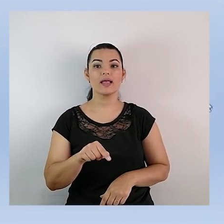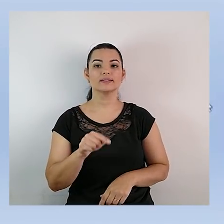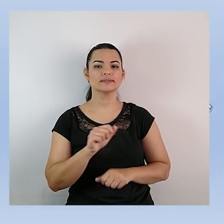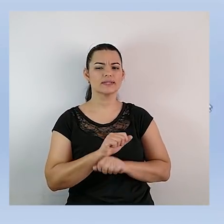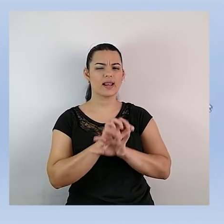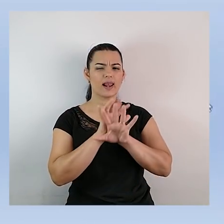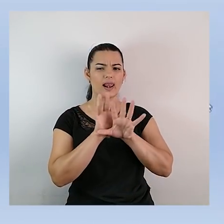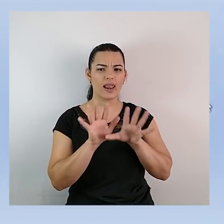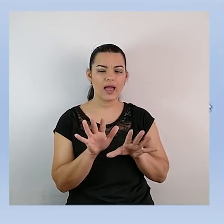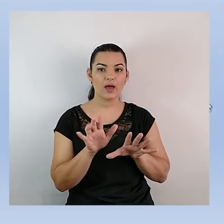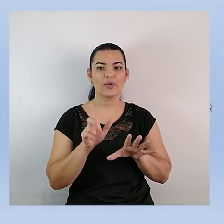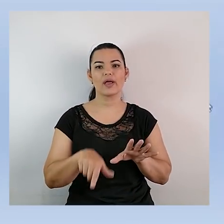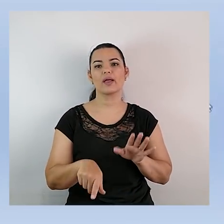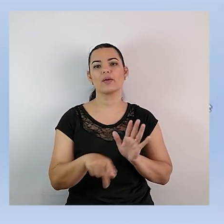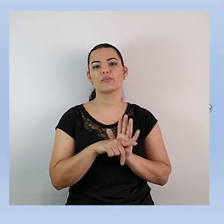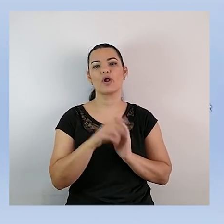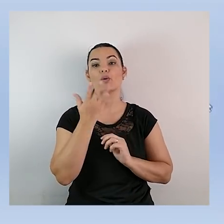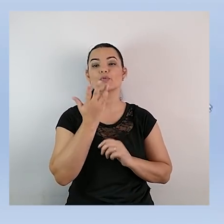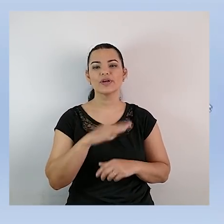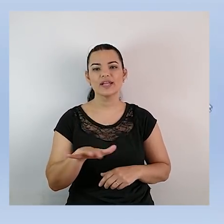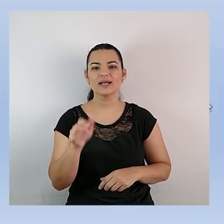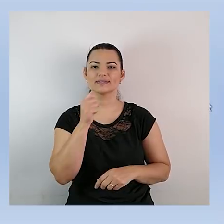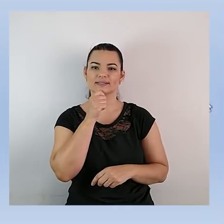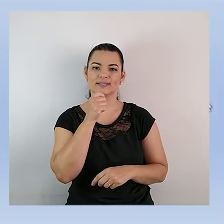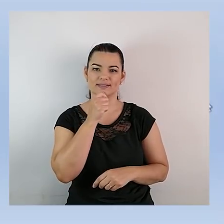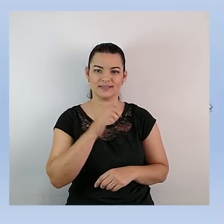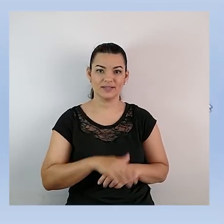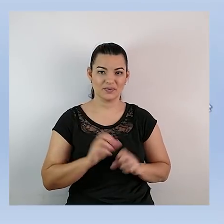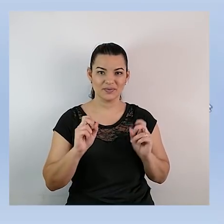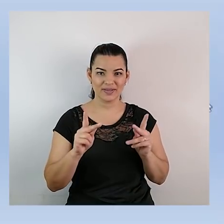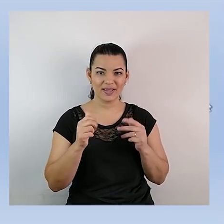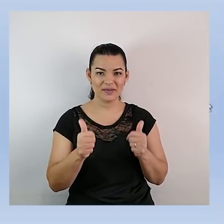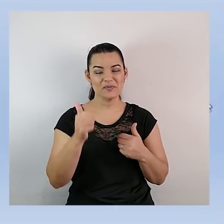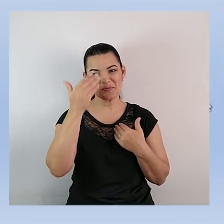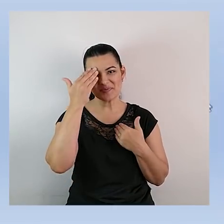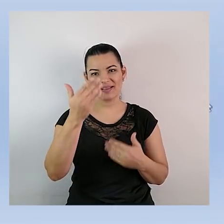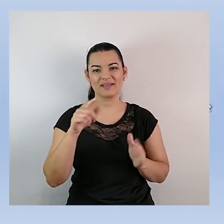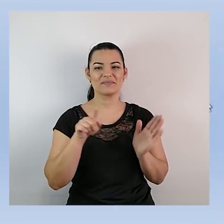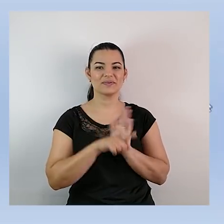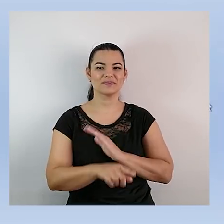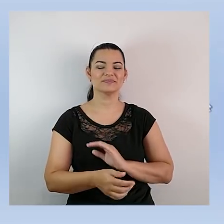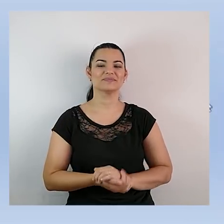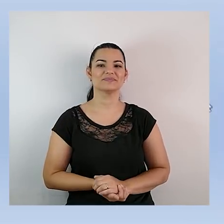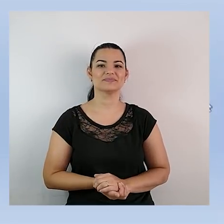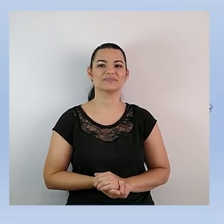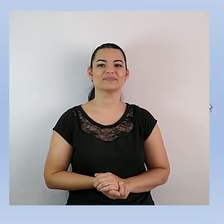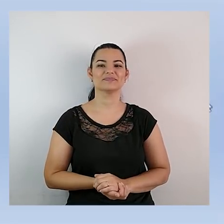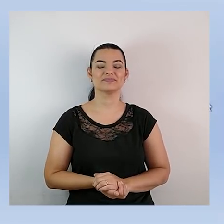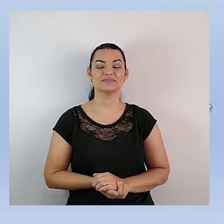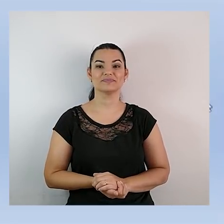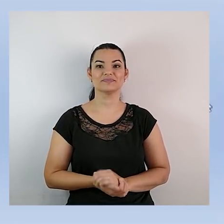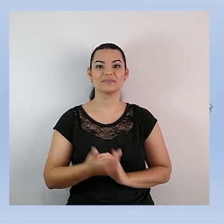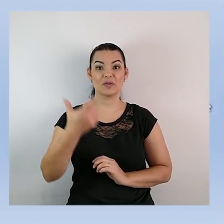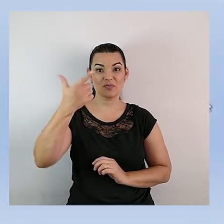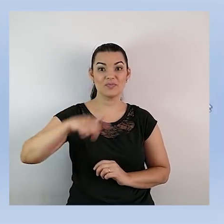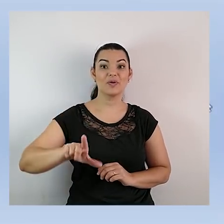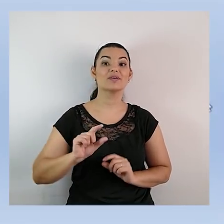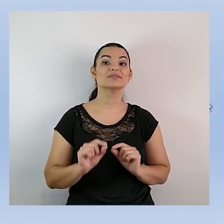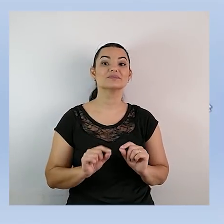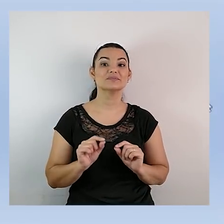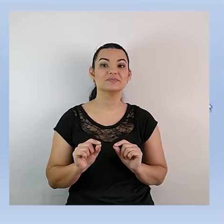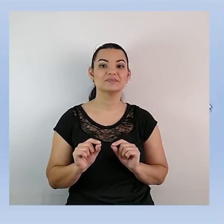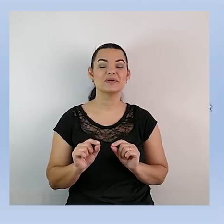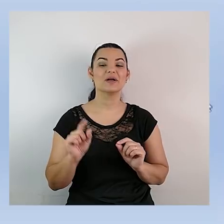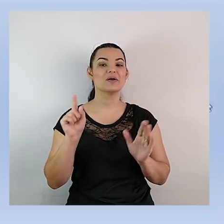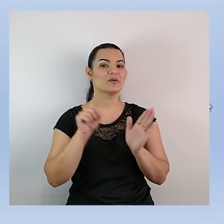é um estágio de desenvolvimento da barata. Respondido, Matheus? Boa pergunta também, bacana. Vamos